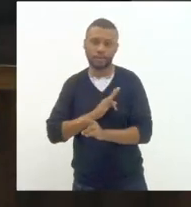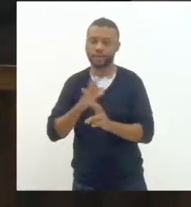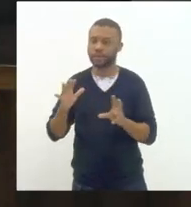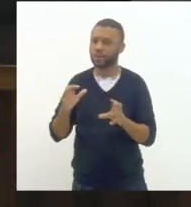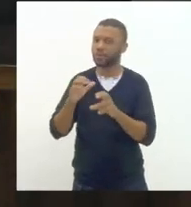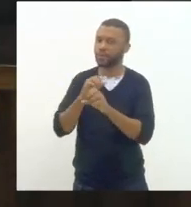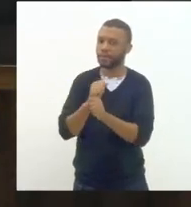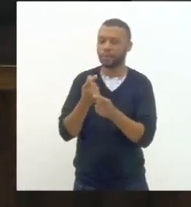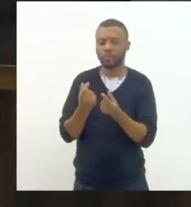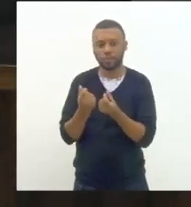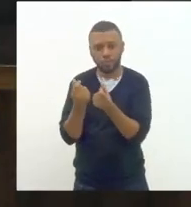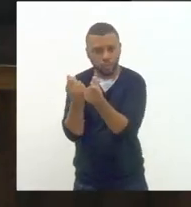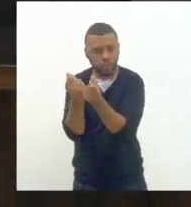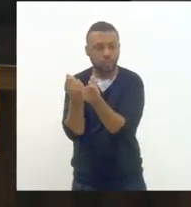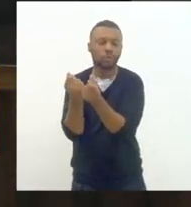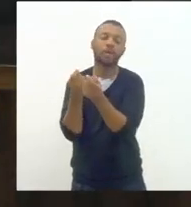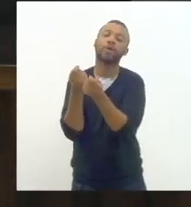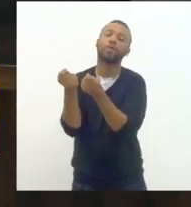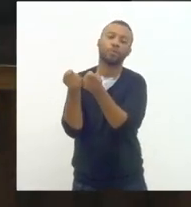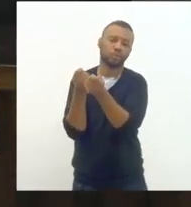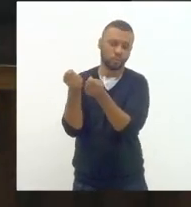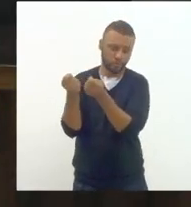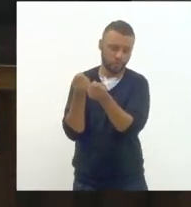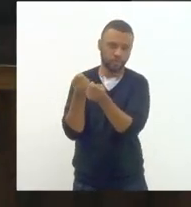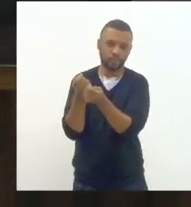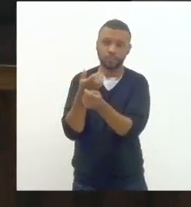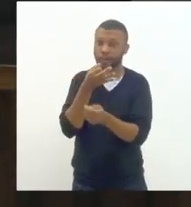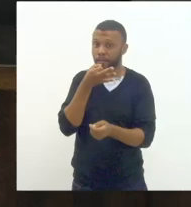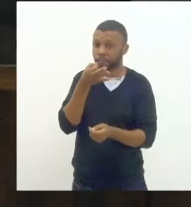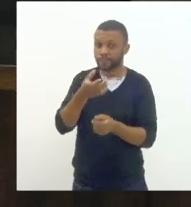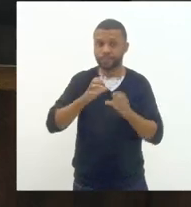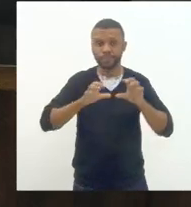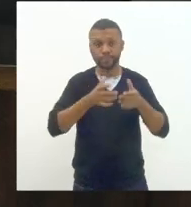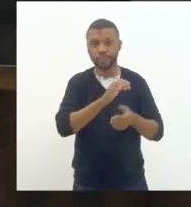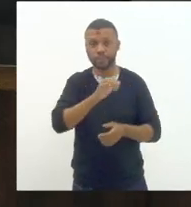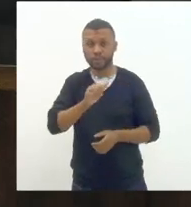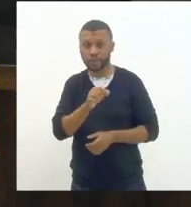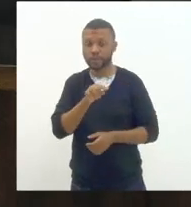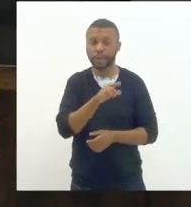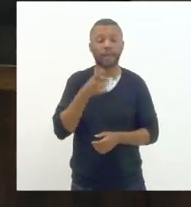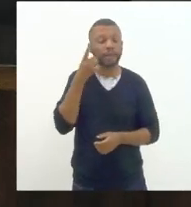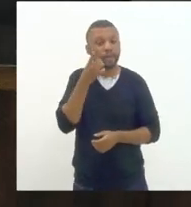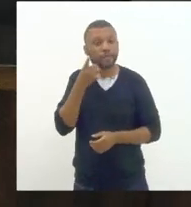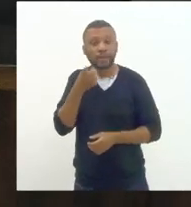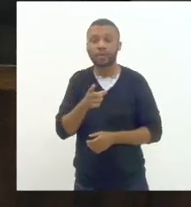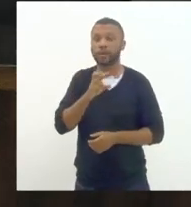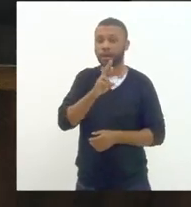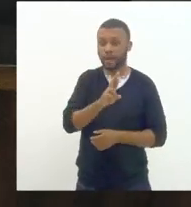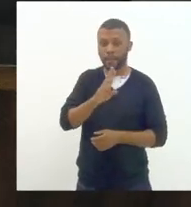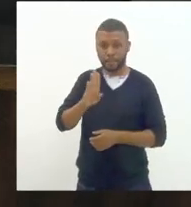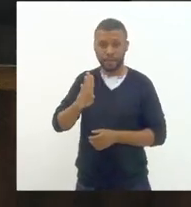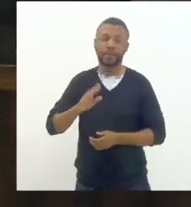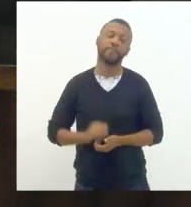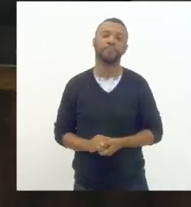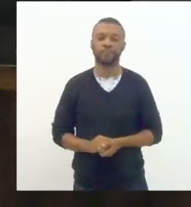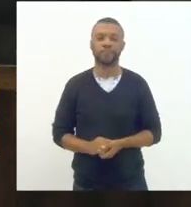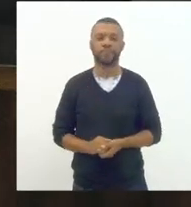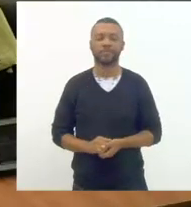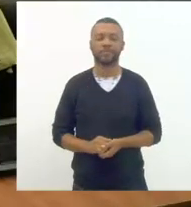Finanças, Fiscalização Financeira e Controle. Para emitir parecer pela Comissão de Constituição e Justiça, deputado Rodrigo